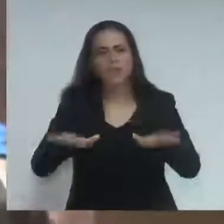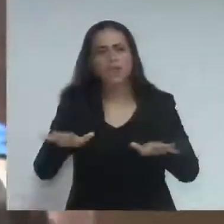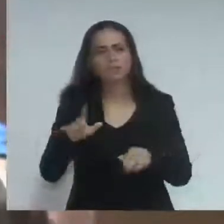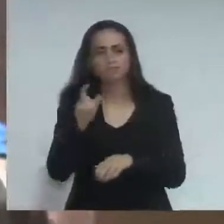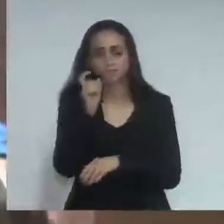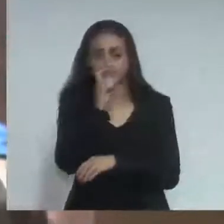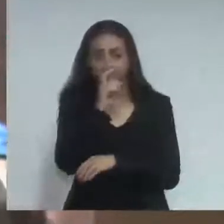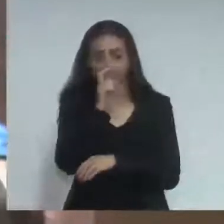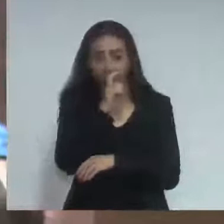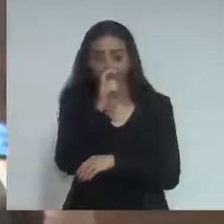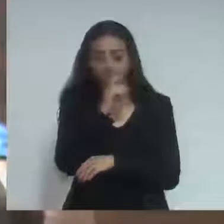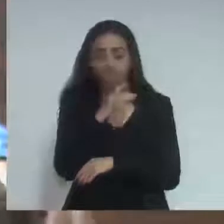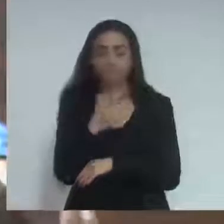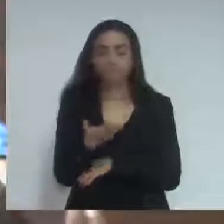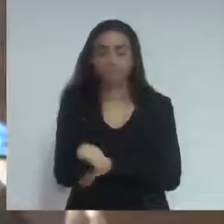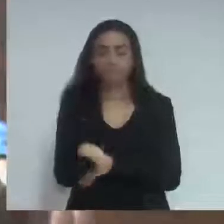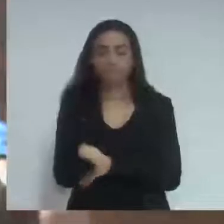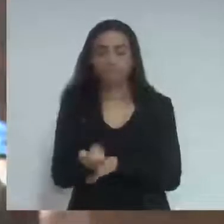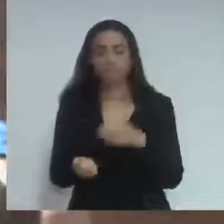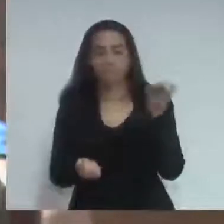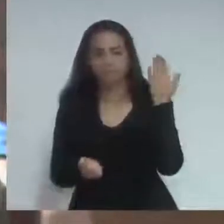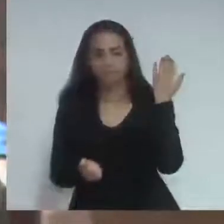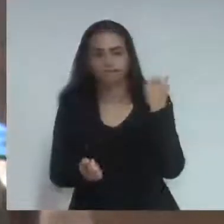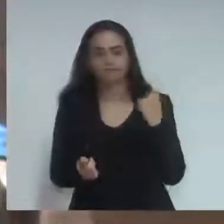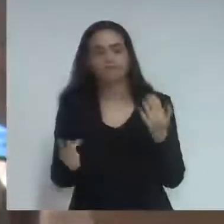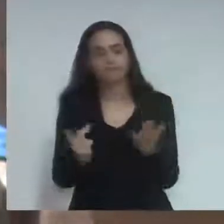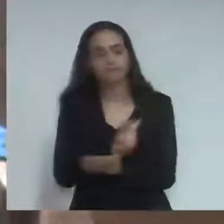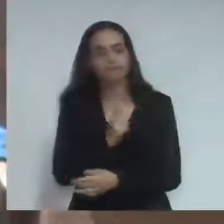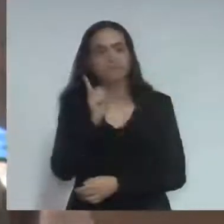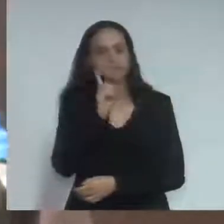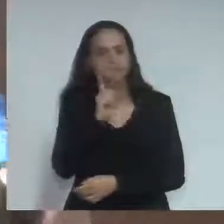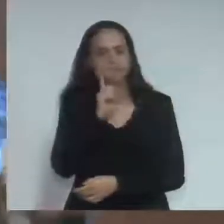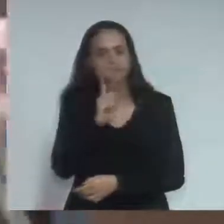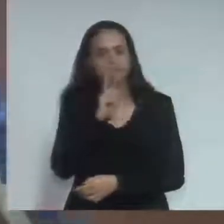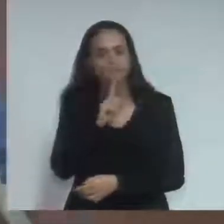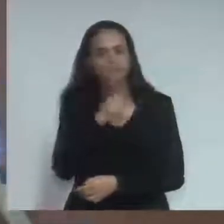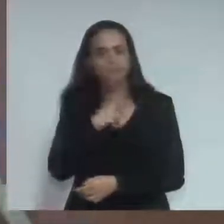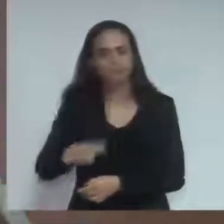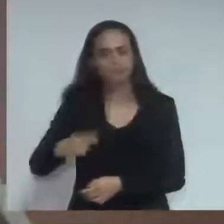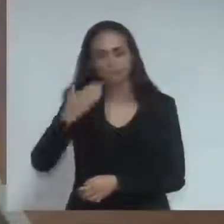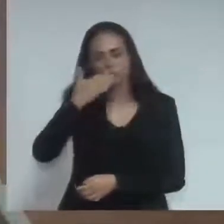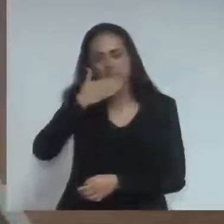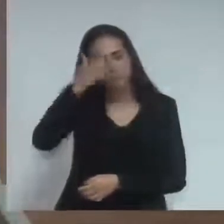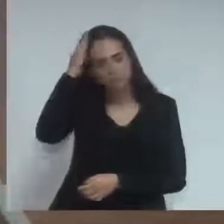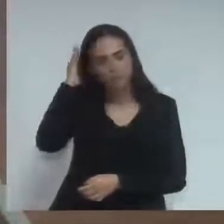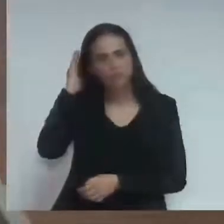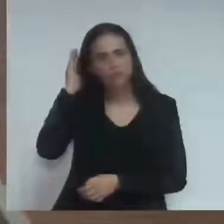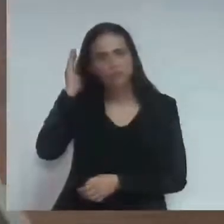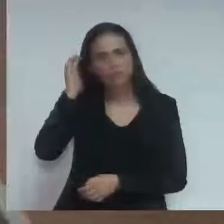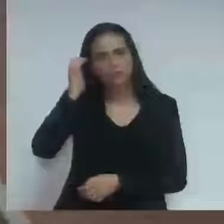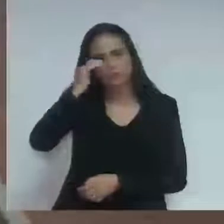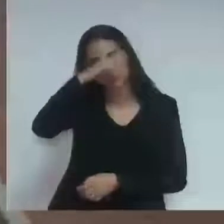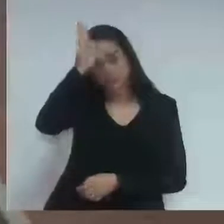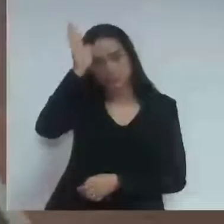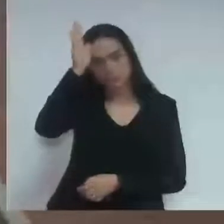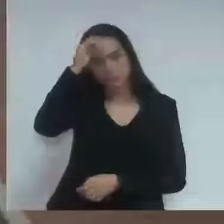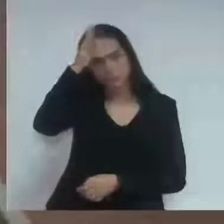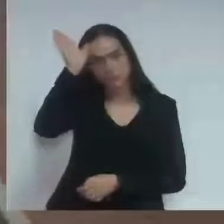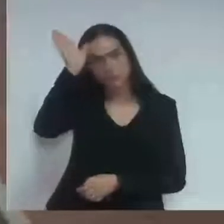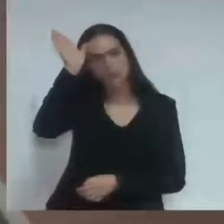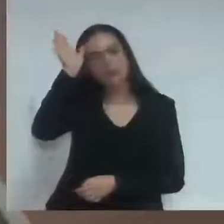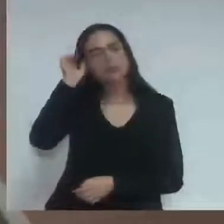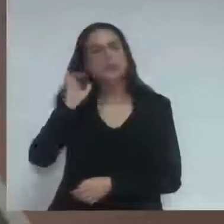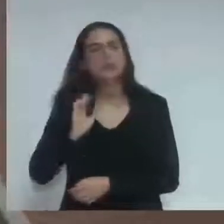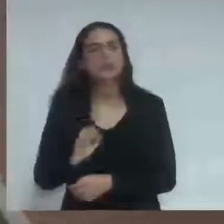sobretudo, hoje sabe-se ajudado pelos russos, né, criavam notícias falsas, distorcidas, né, foi daí que surgiu o